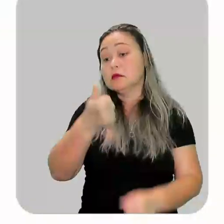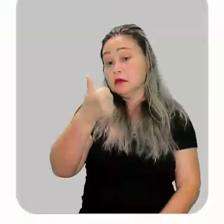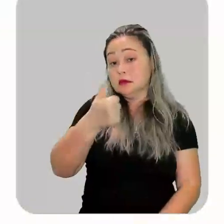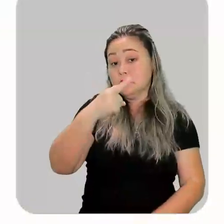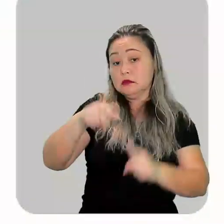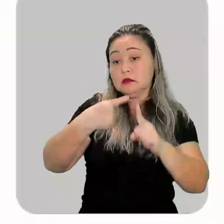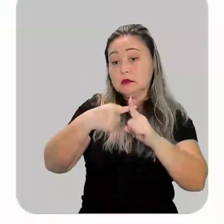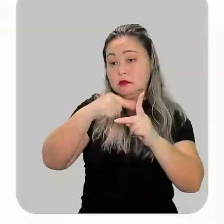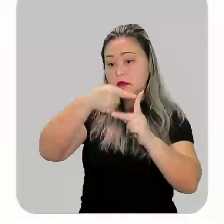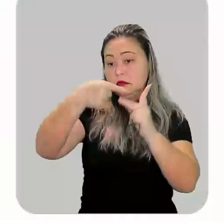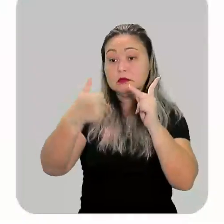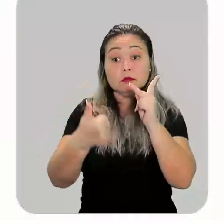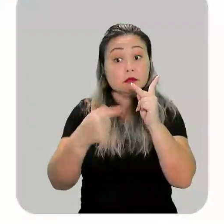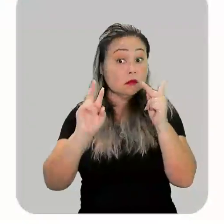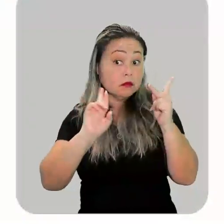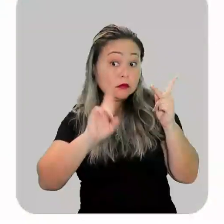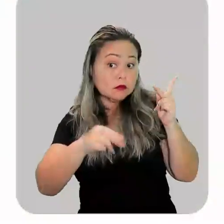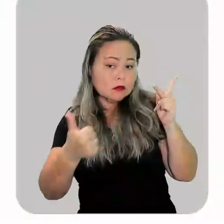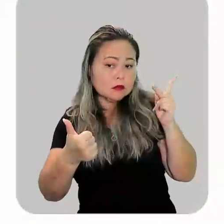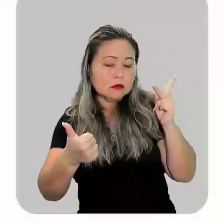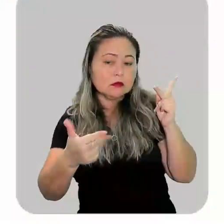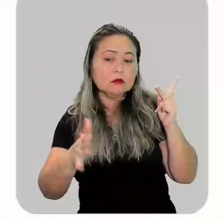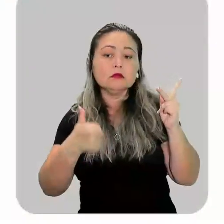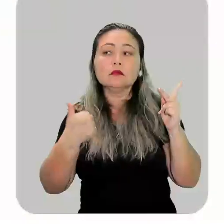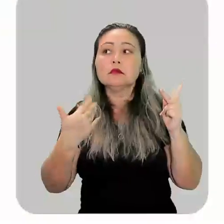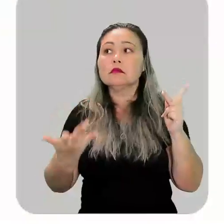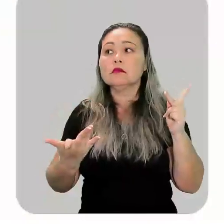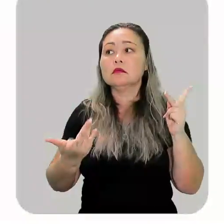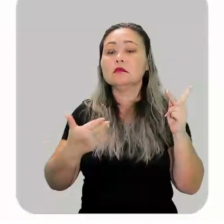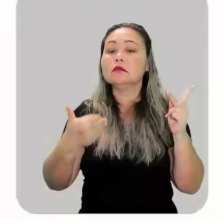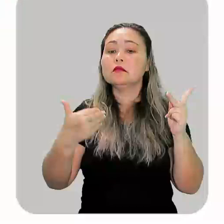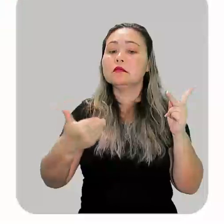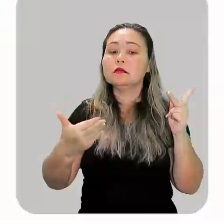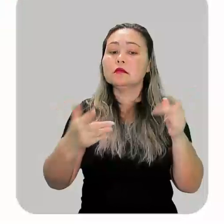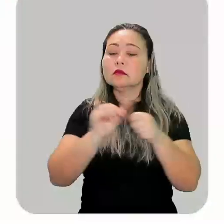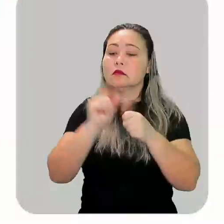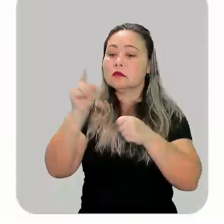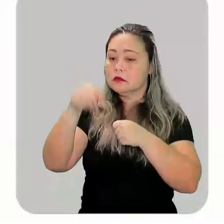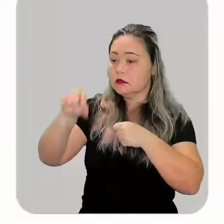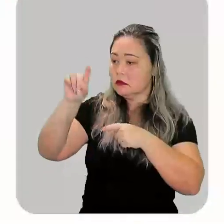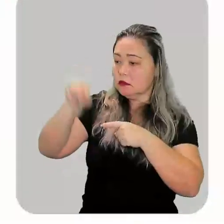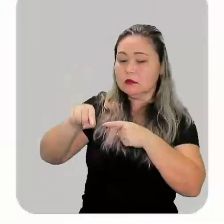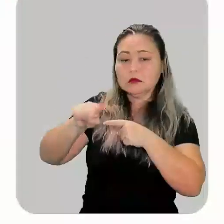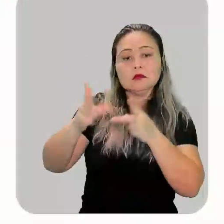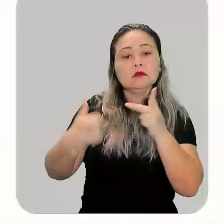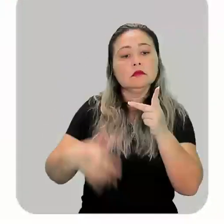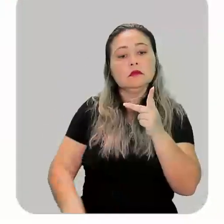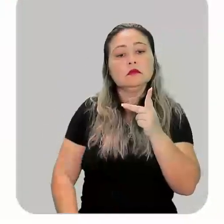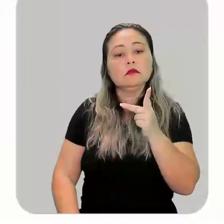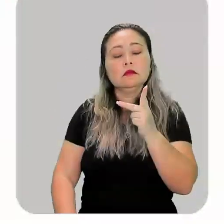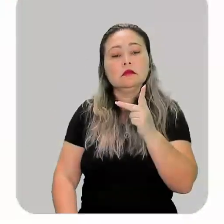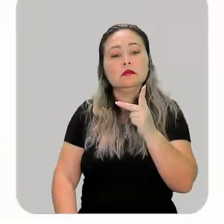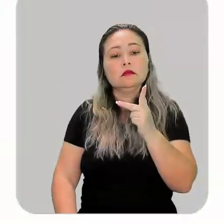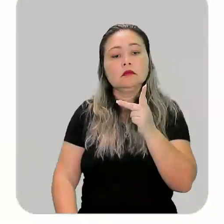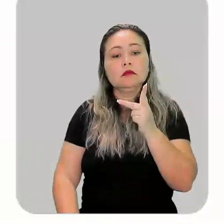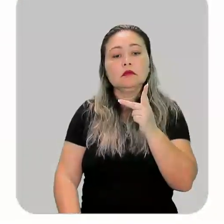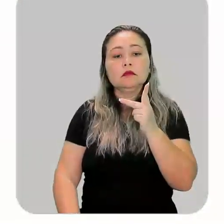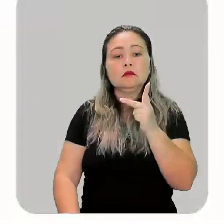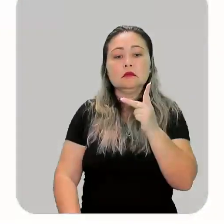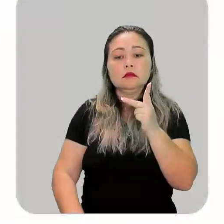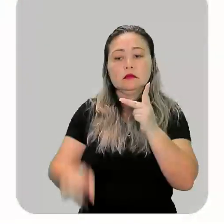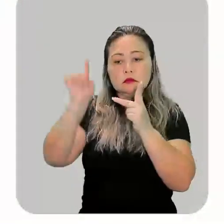é 1, raiz de 1? É 1. É 1. Dá até para cortar, como eliminou a parte do zero, dá para cortar ali, não é? A radical com a potência. Dá, a gente faz